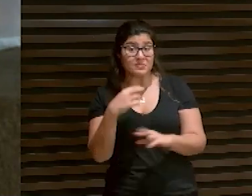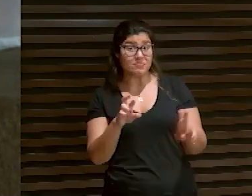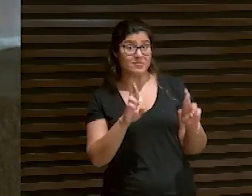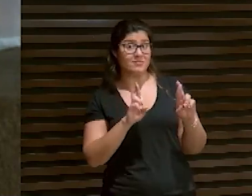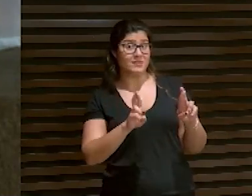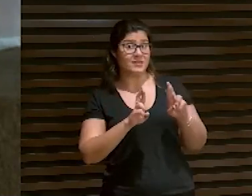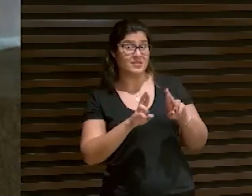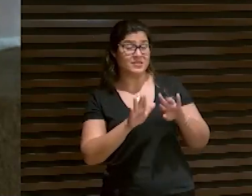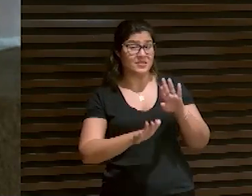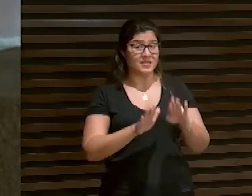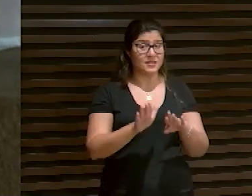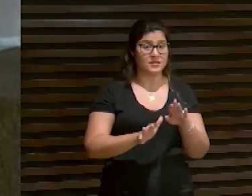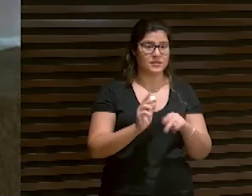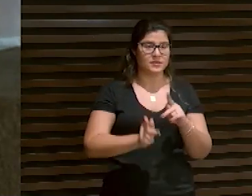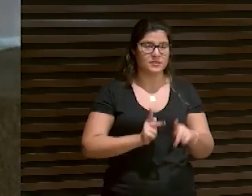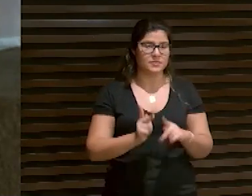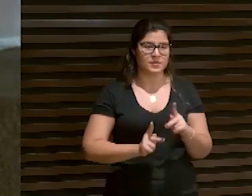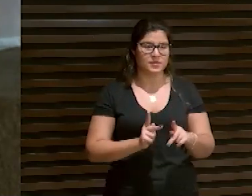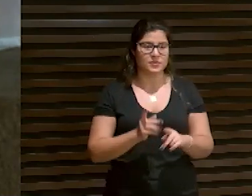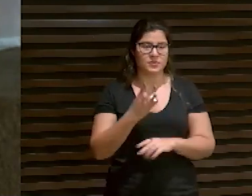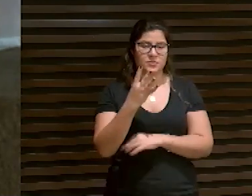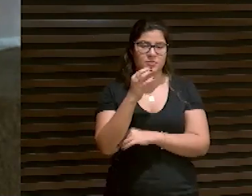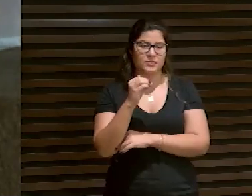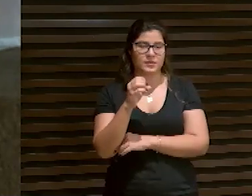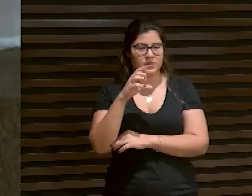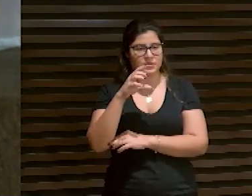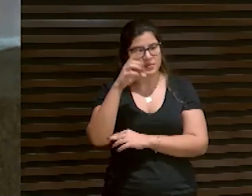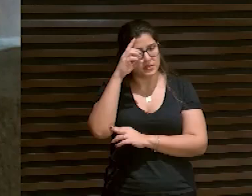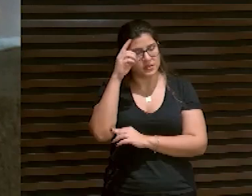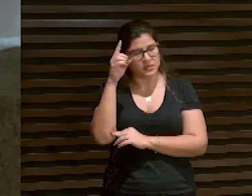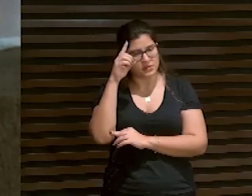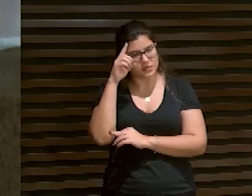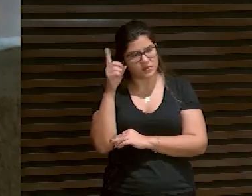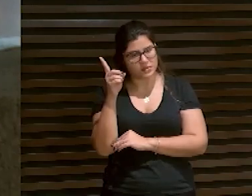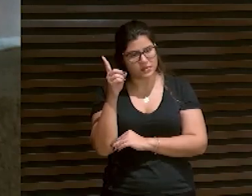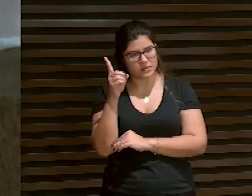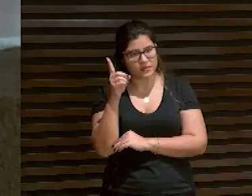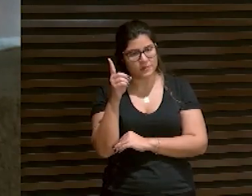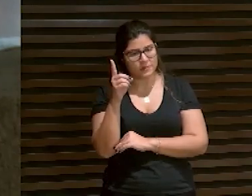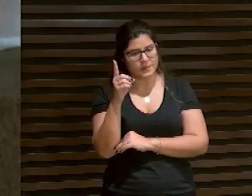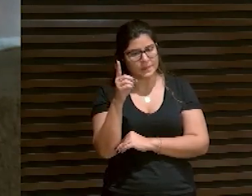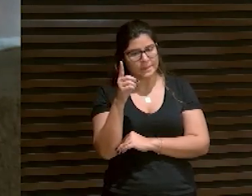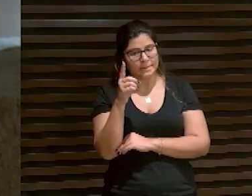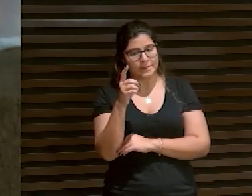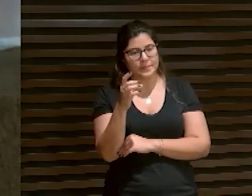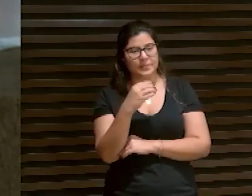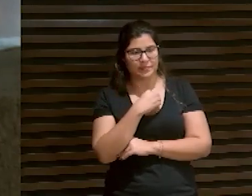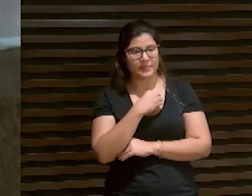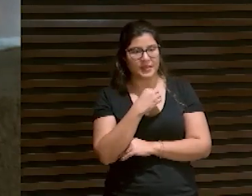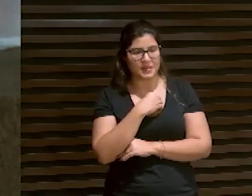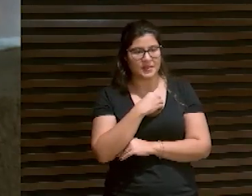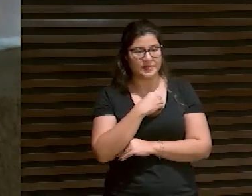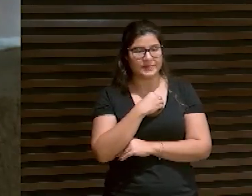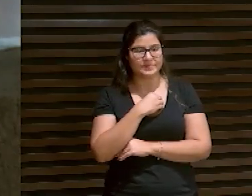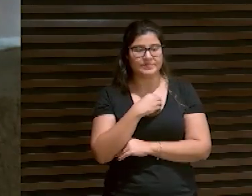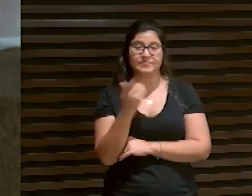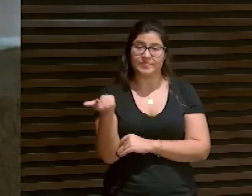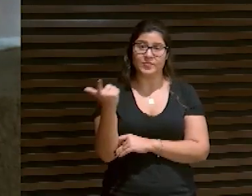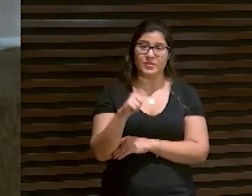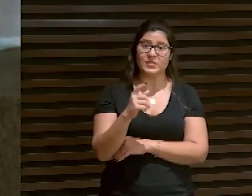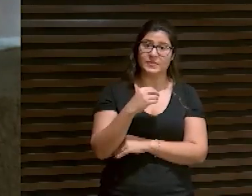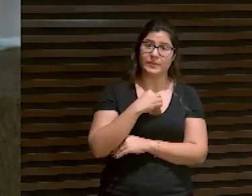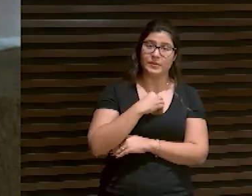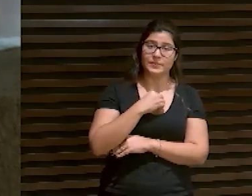talvez aquele povo dentro desses 40 dias, eles ainda pudessem voltar a pecar. E talvez voltando a